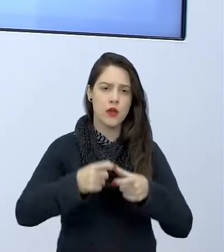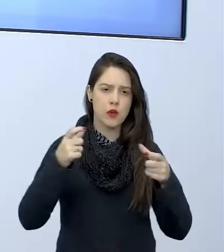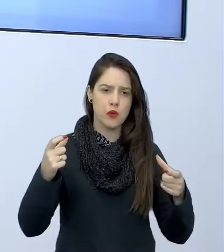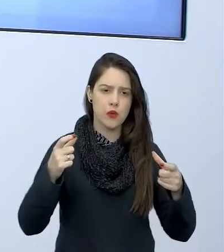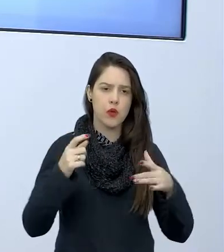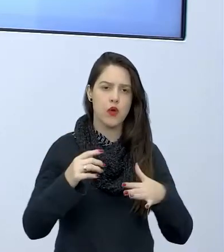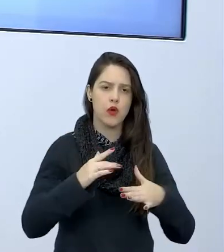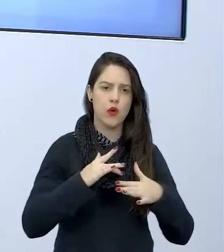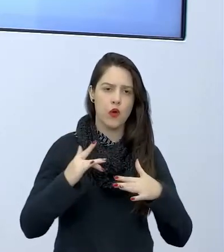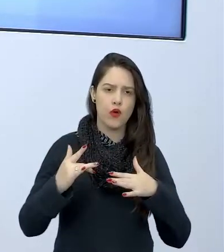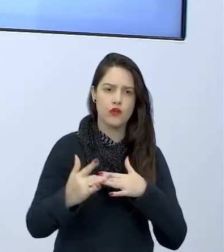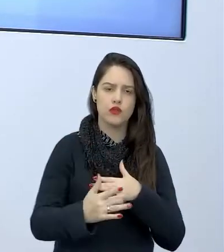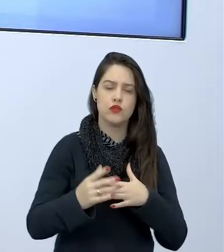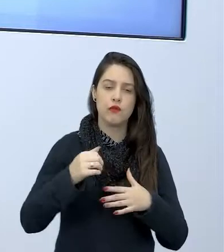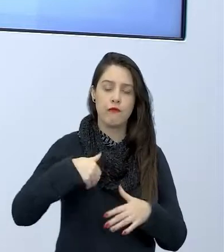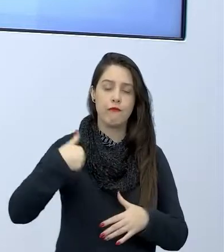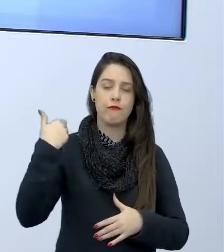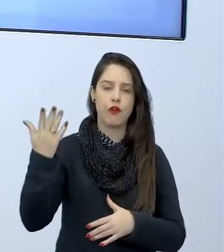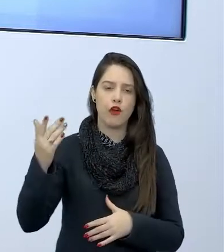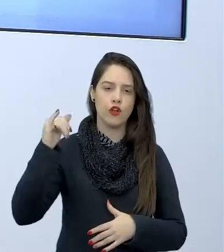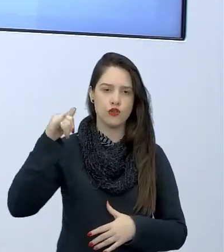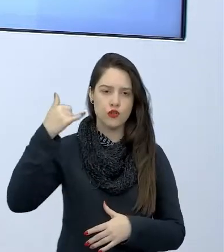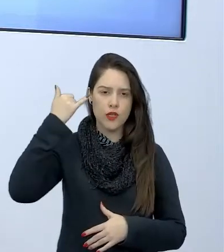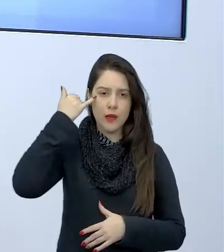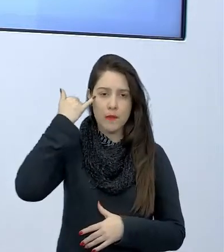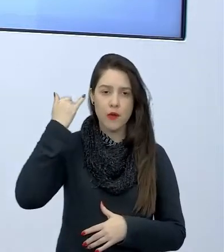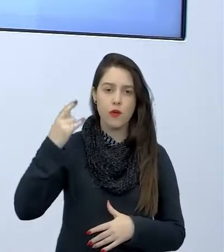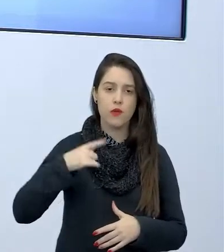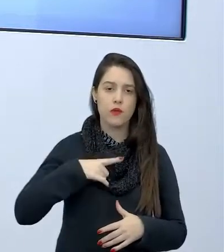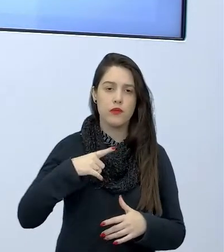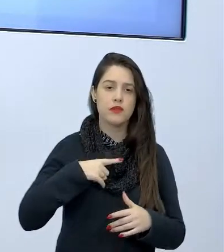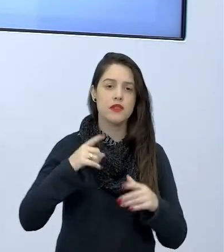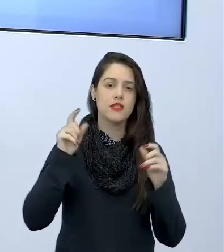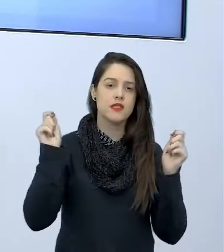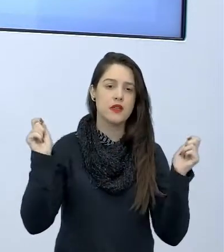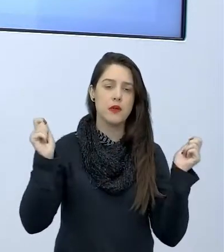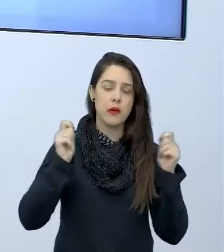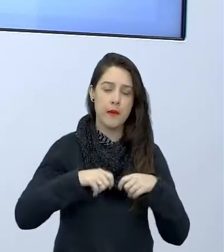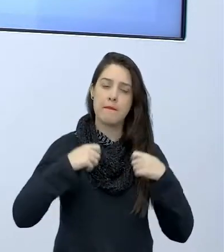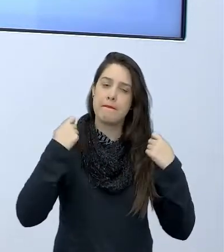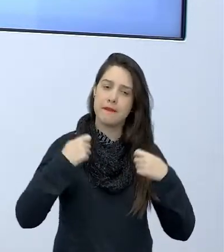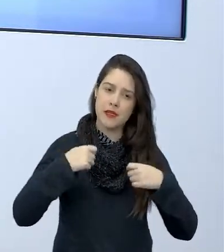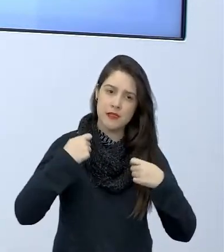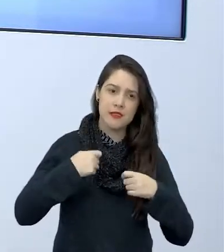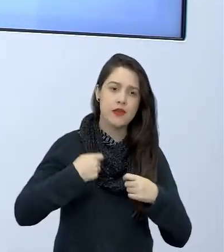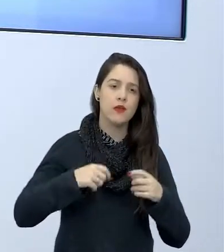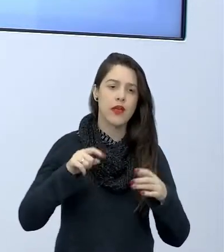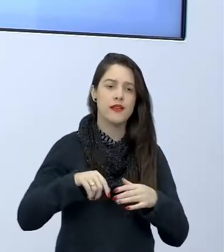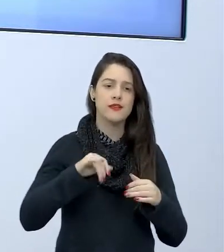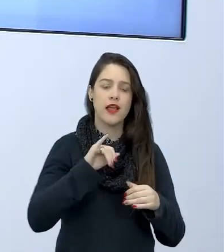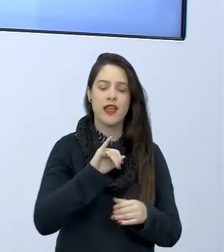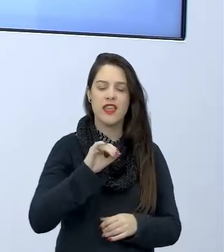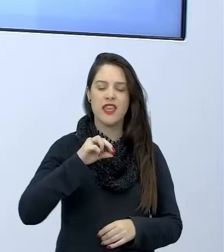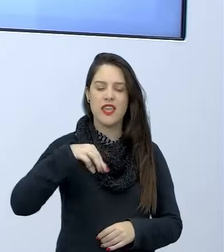japonesa fora do Japão, né? Para vocês terem noção de como expressiva é essa migração, né, e essa miscigenação que a gente tem